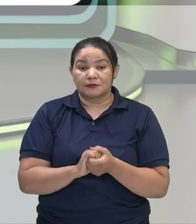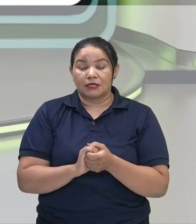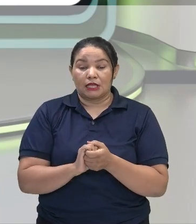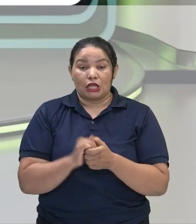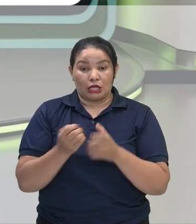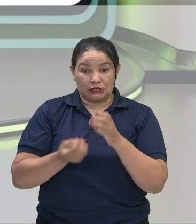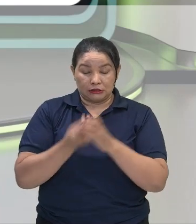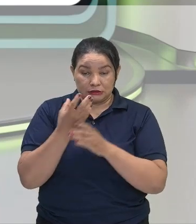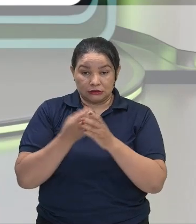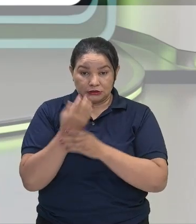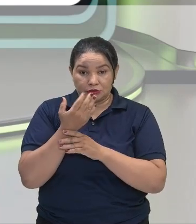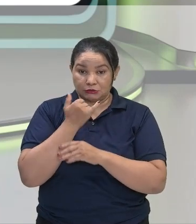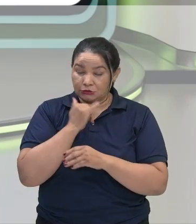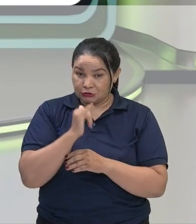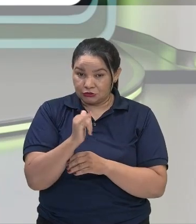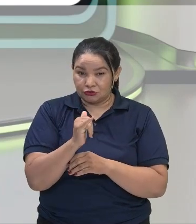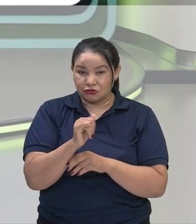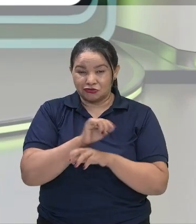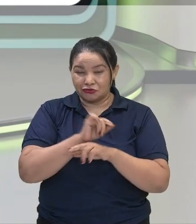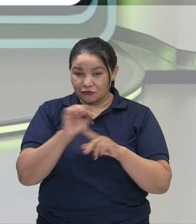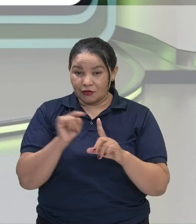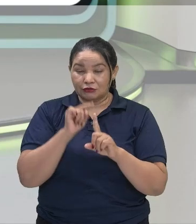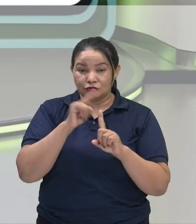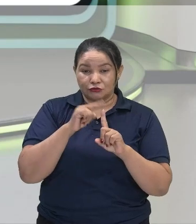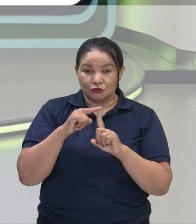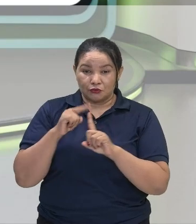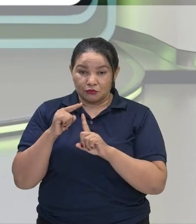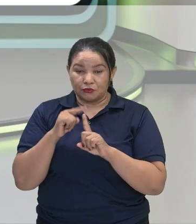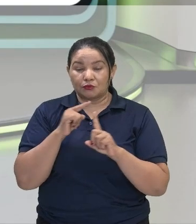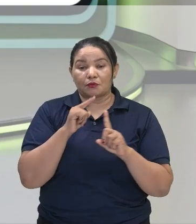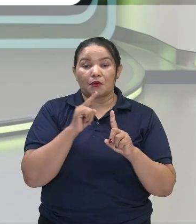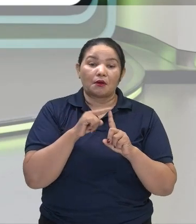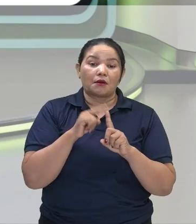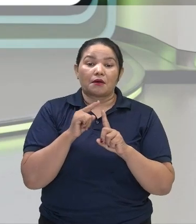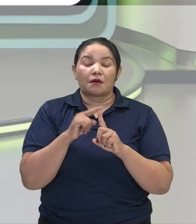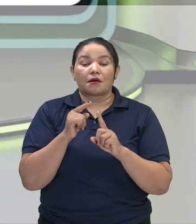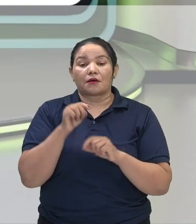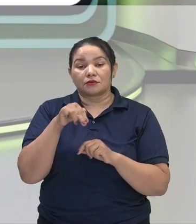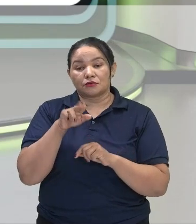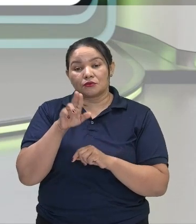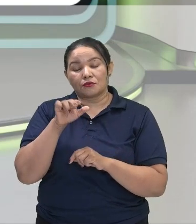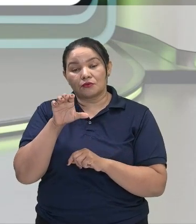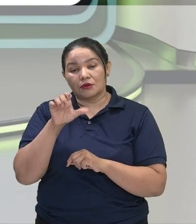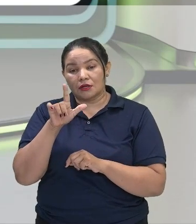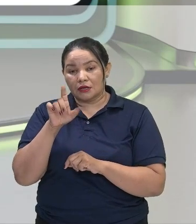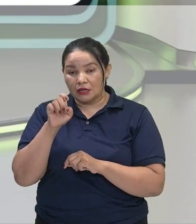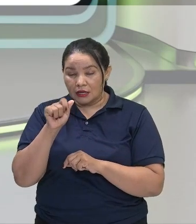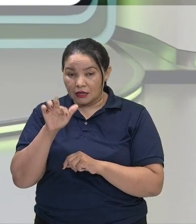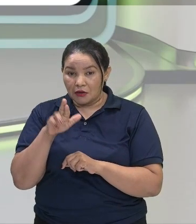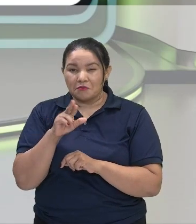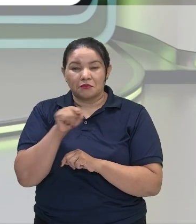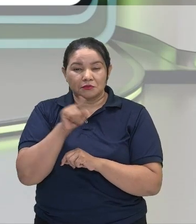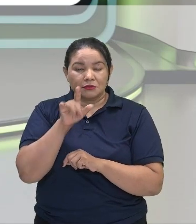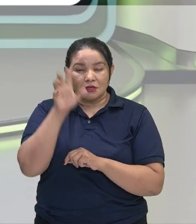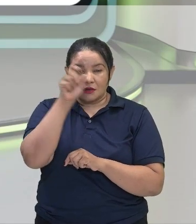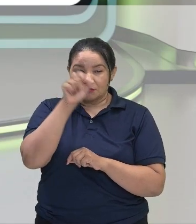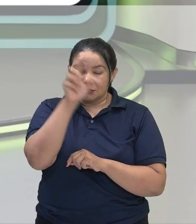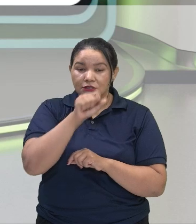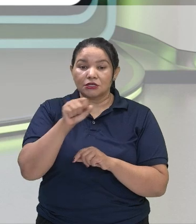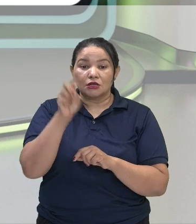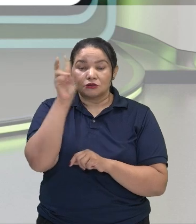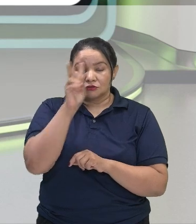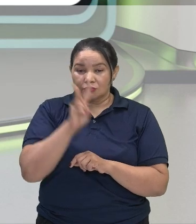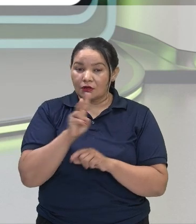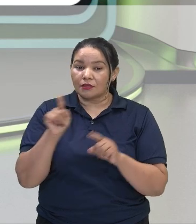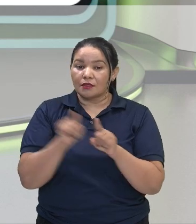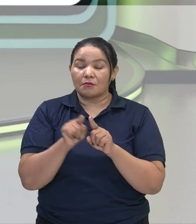energia elétrica, né? Dentre elas aí as usinas nucleares, e a gente vê que pode aprender aí com a história, né? Como